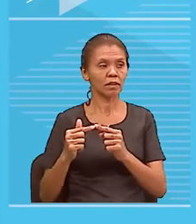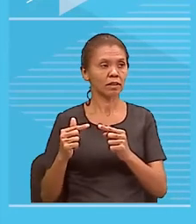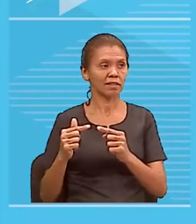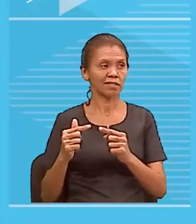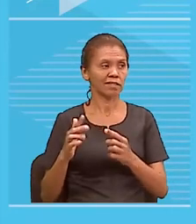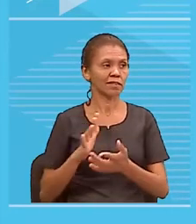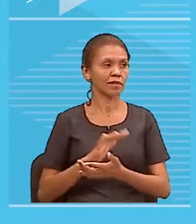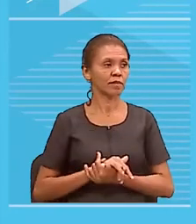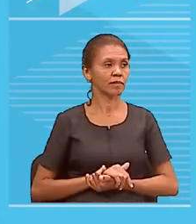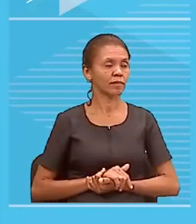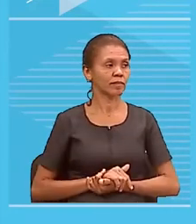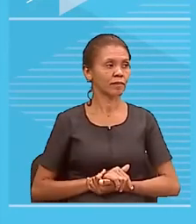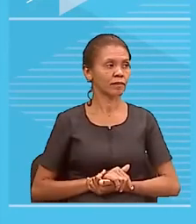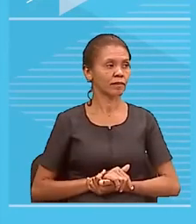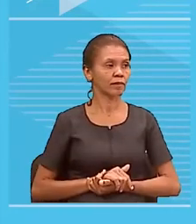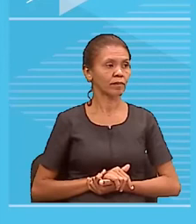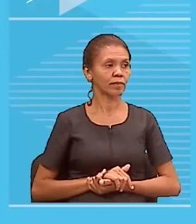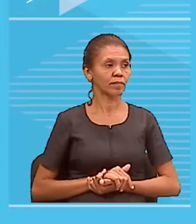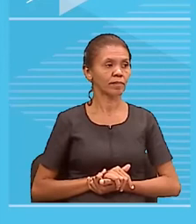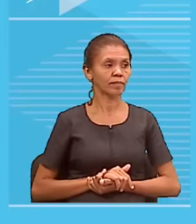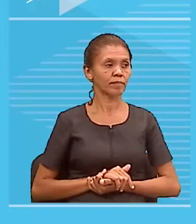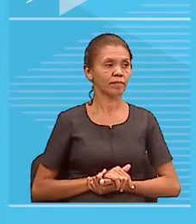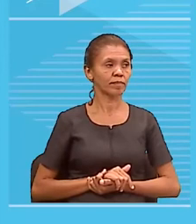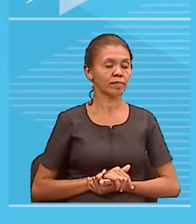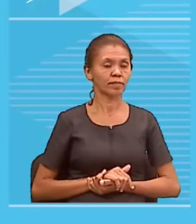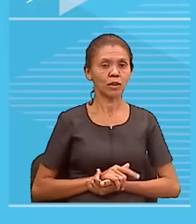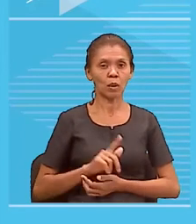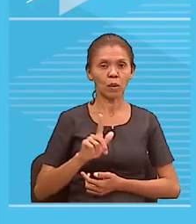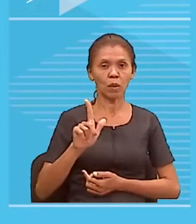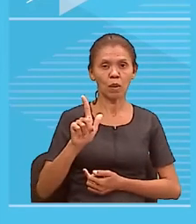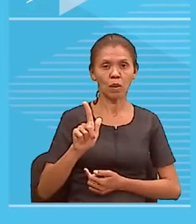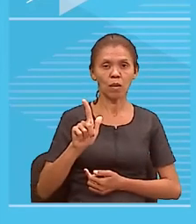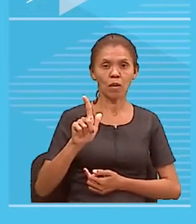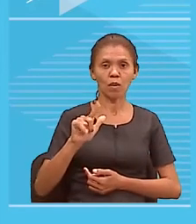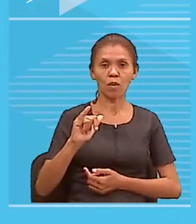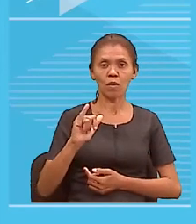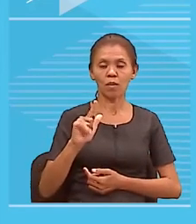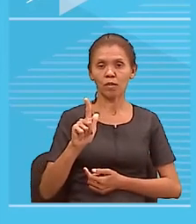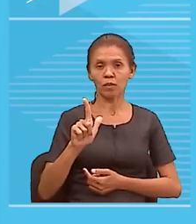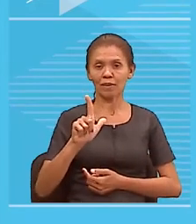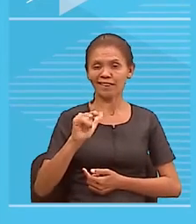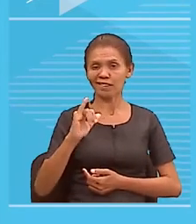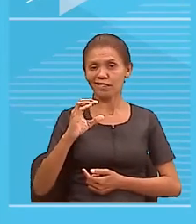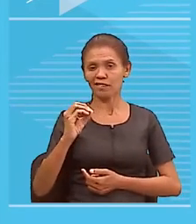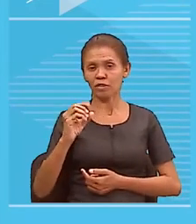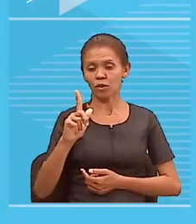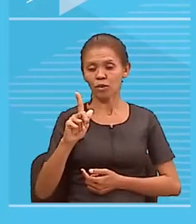Oi tá principal diferença do glicogênio para o amido